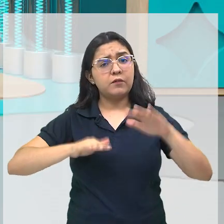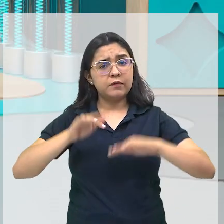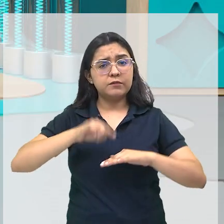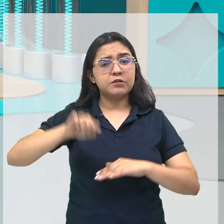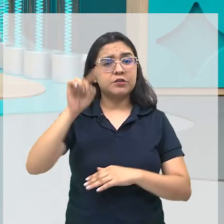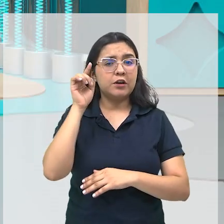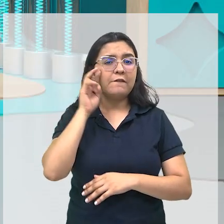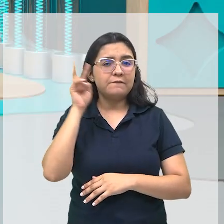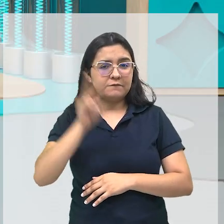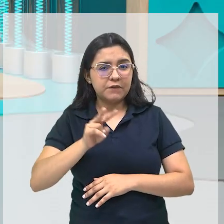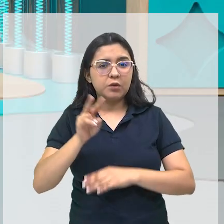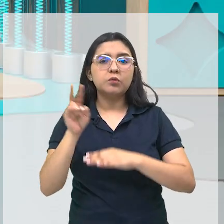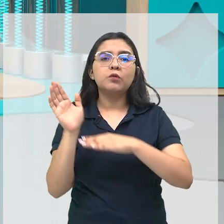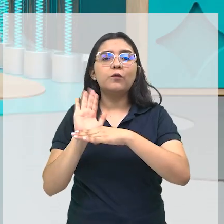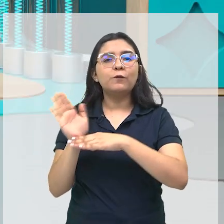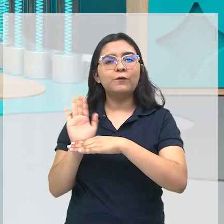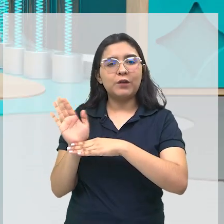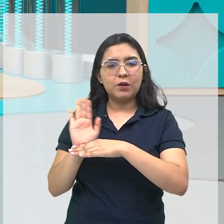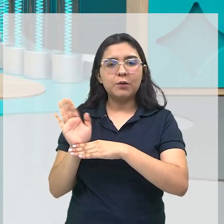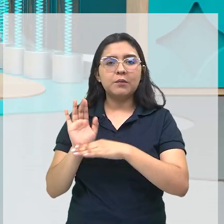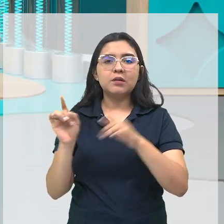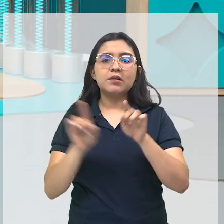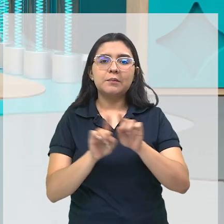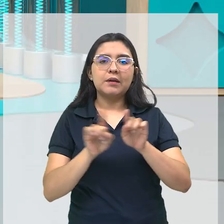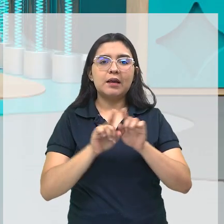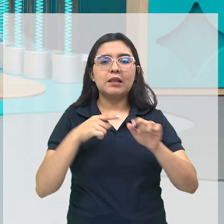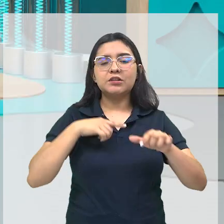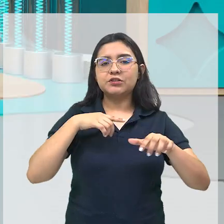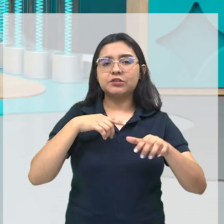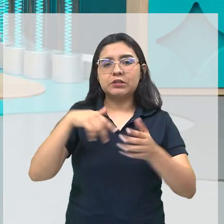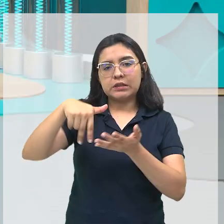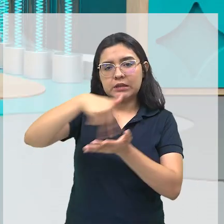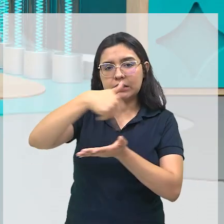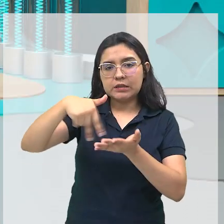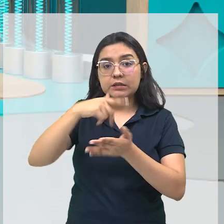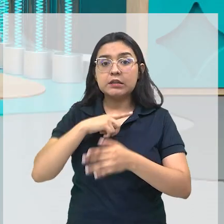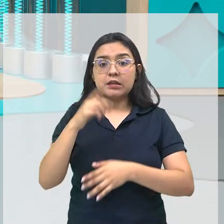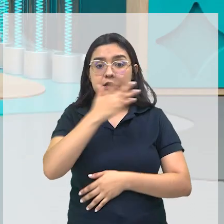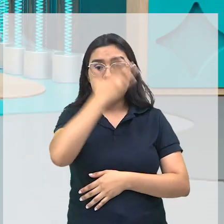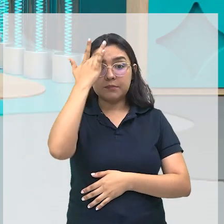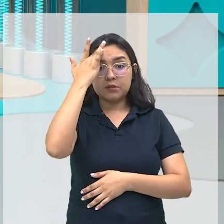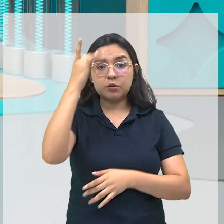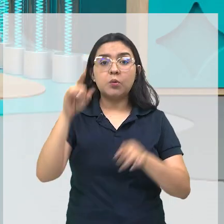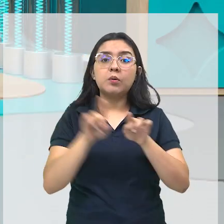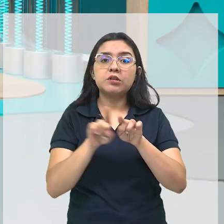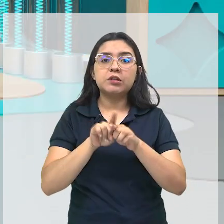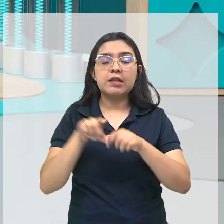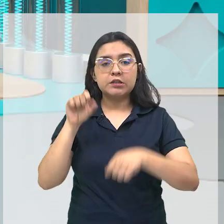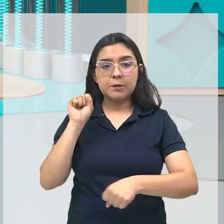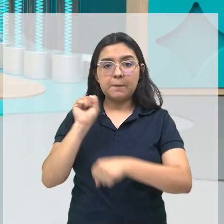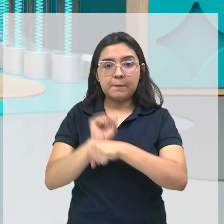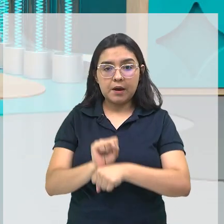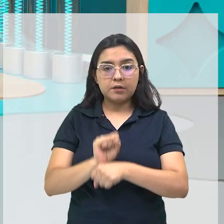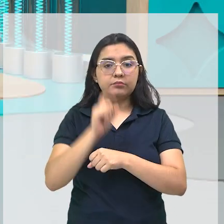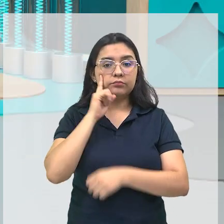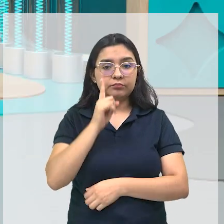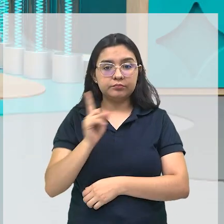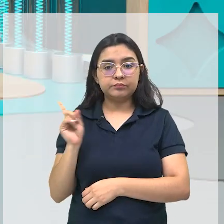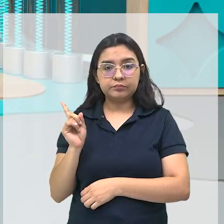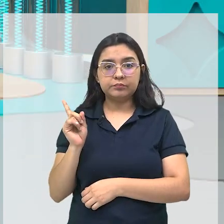tenham visto nos filmes aquelas danças que as pessoas param e aí abaixa, e aí vira para o